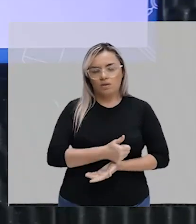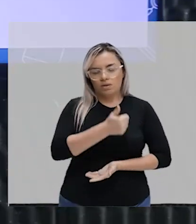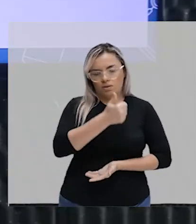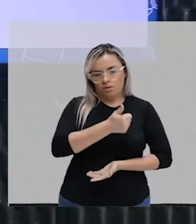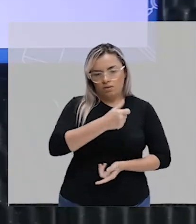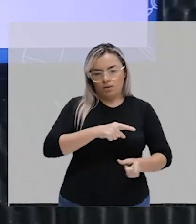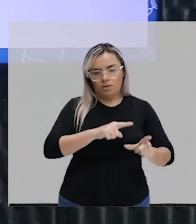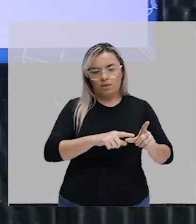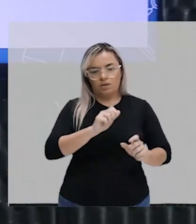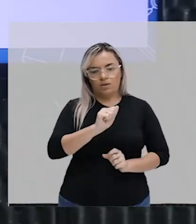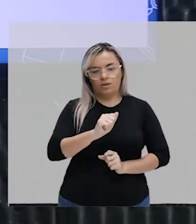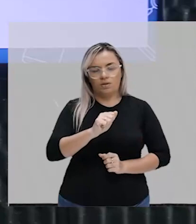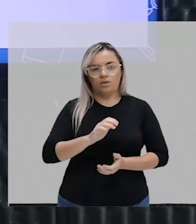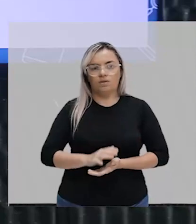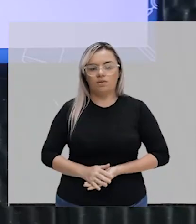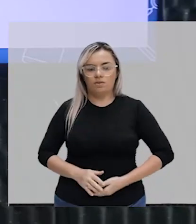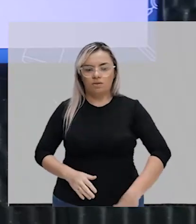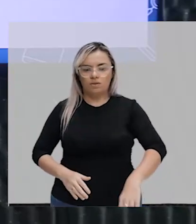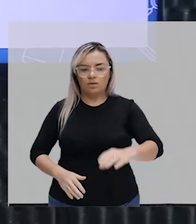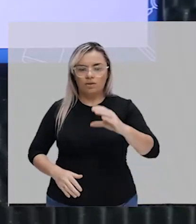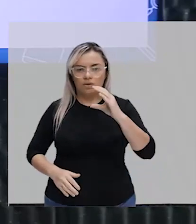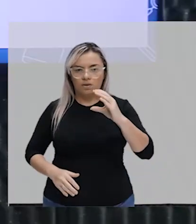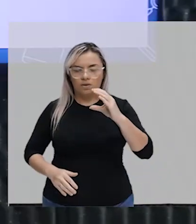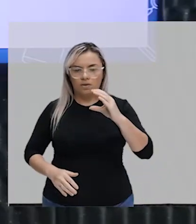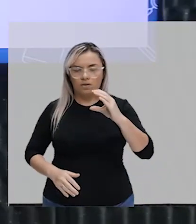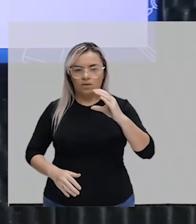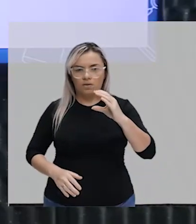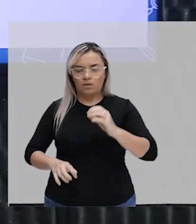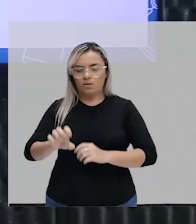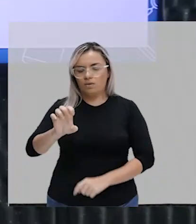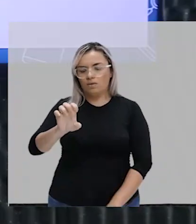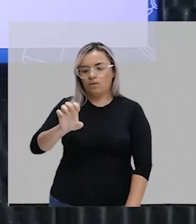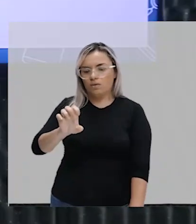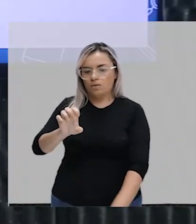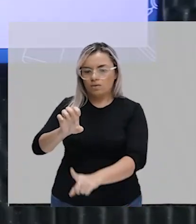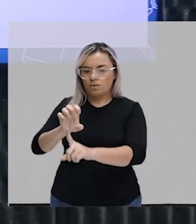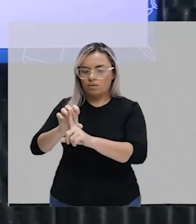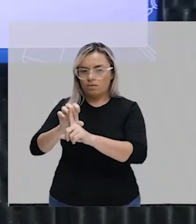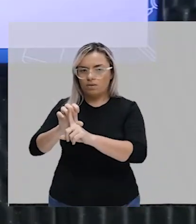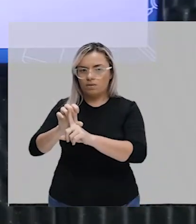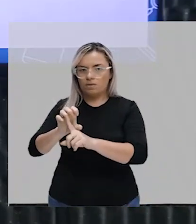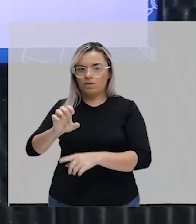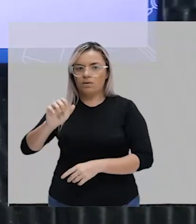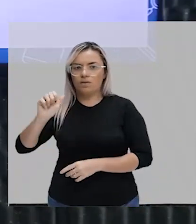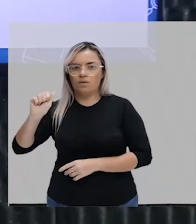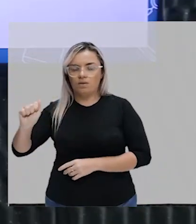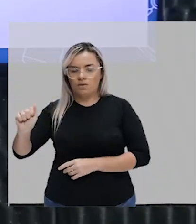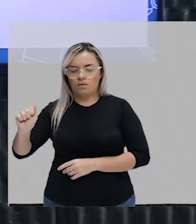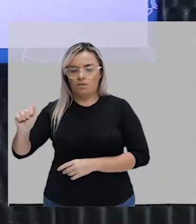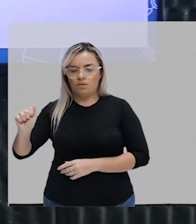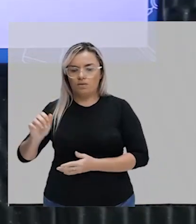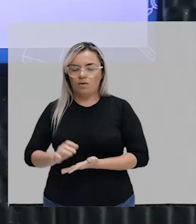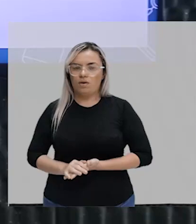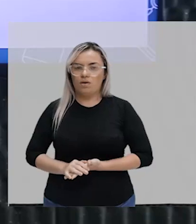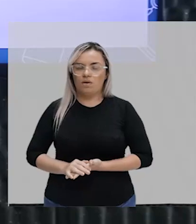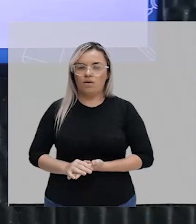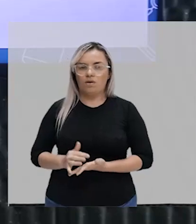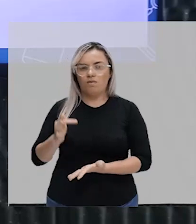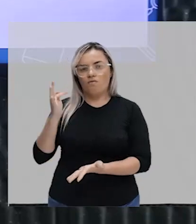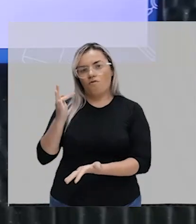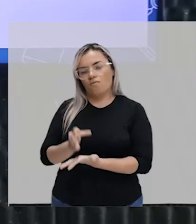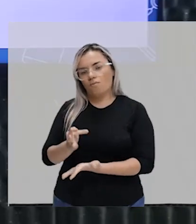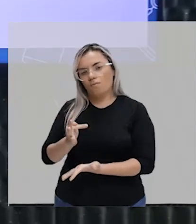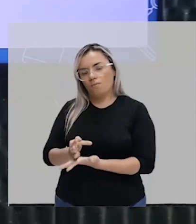letra A, está dizendo que o C não pertence a A. Aqui é falso, tá